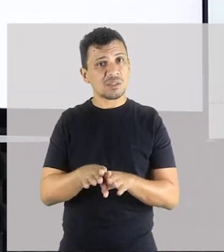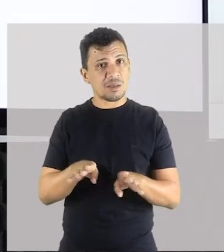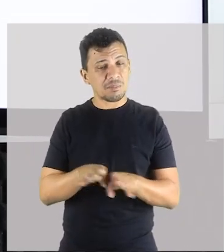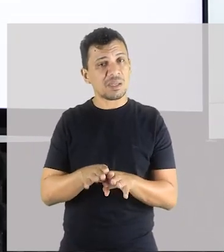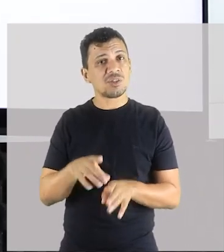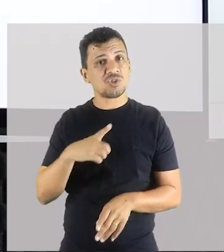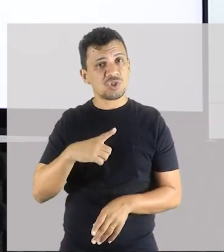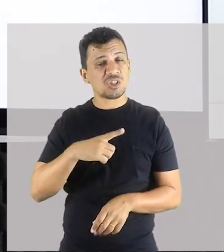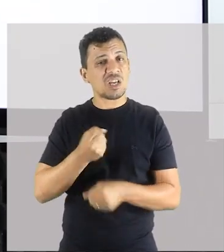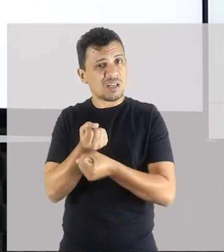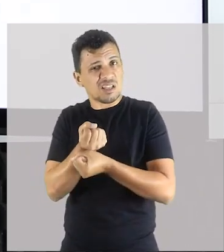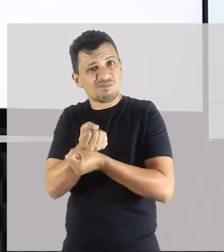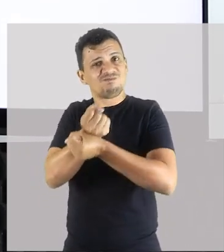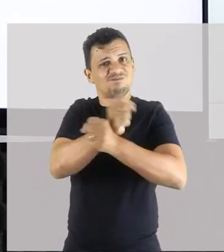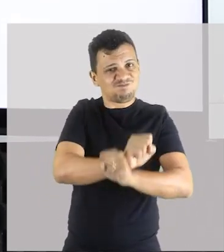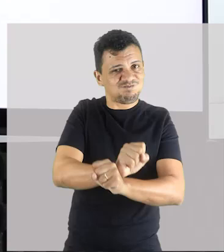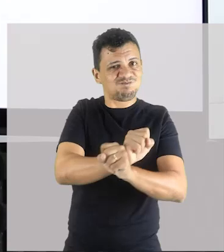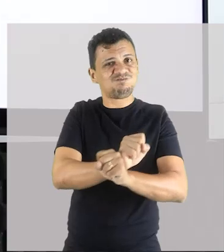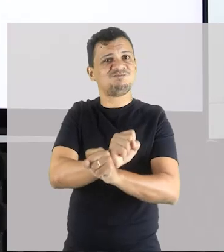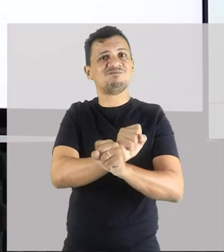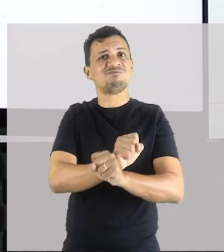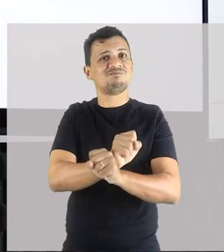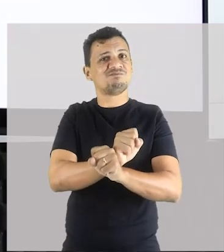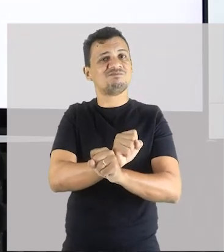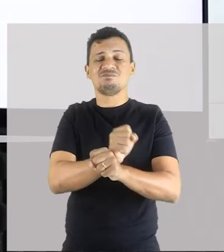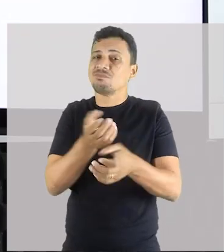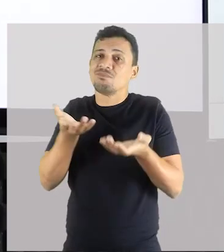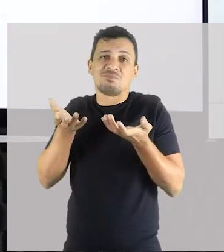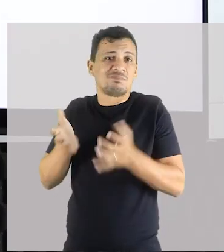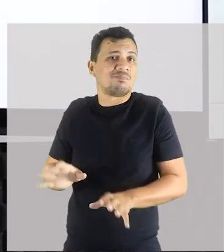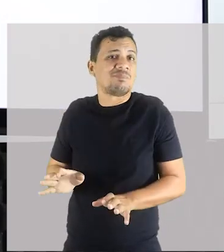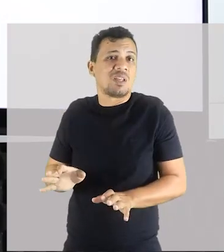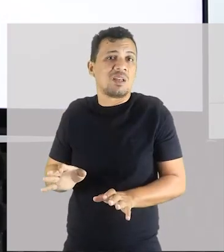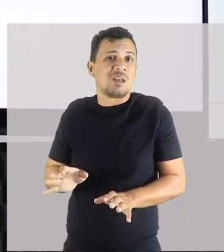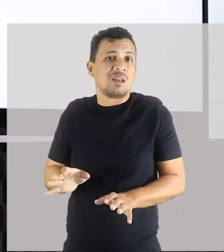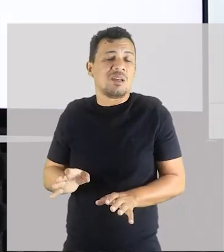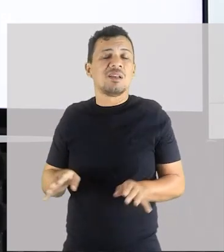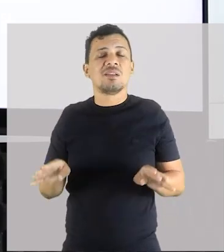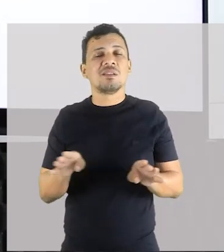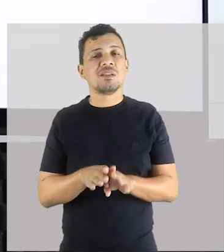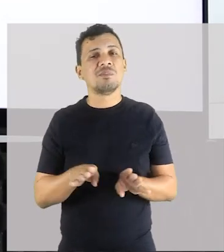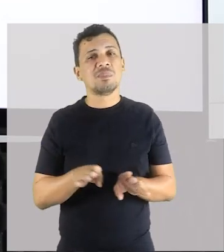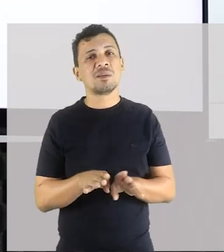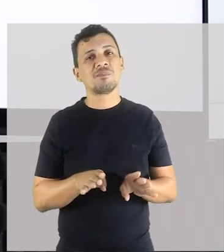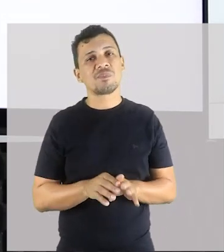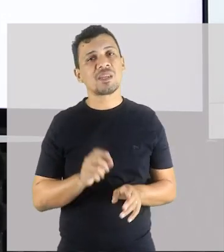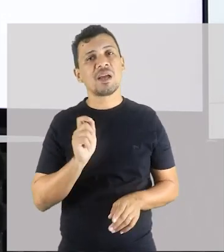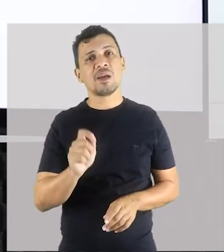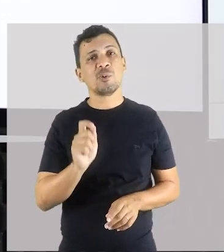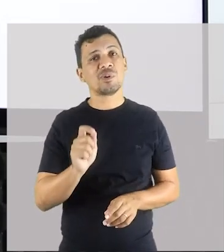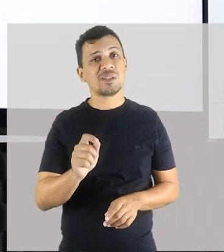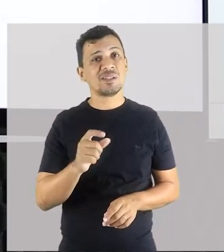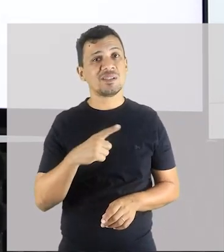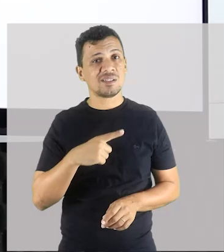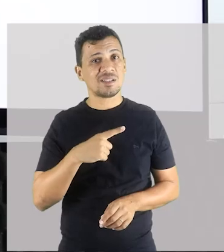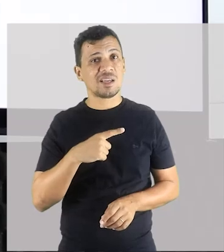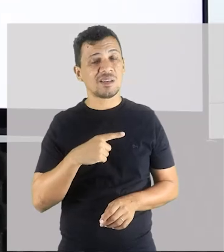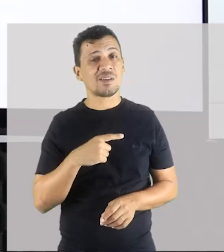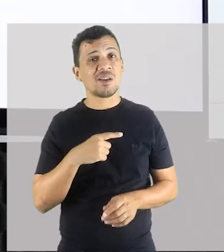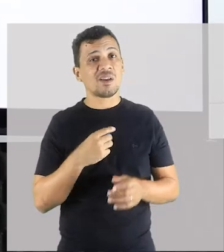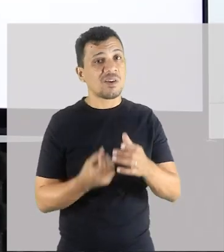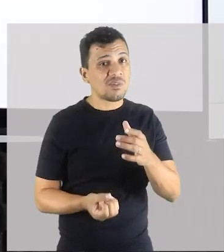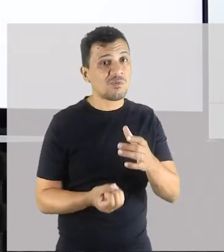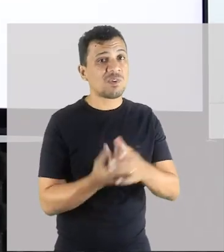de escravizados, e que não queria. Então esse é um ponto que vai tensionar e que depois vai